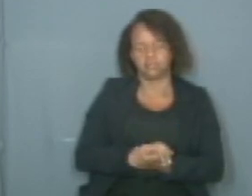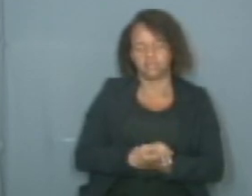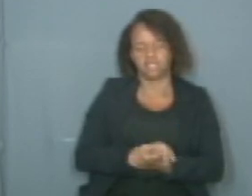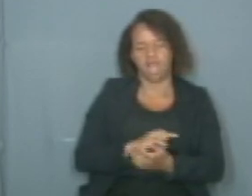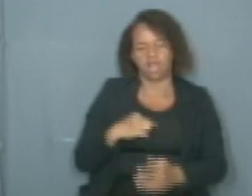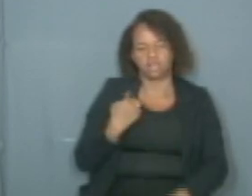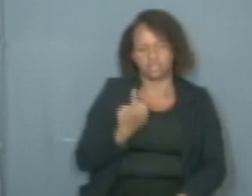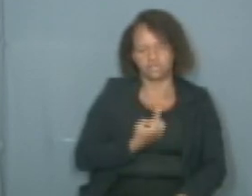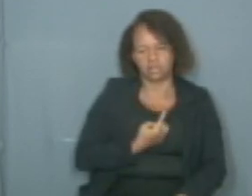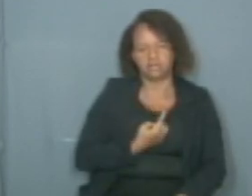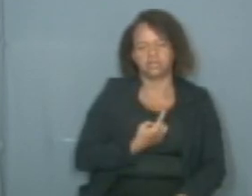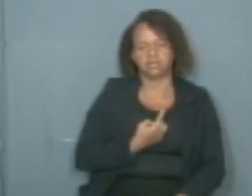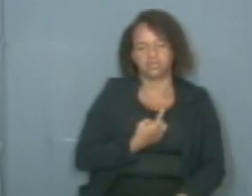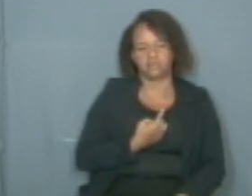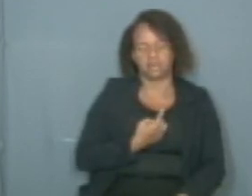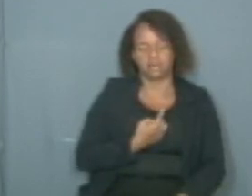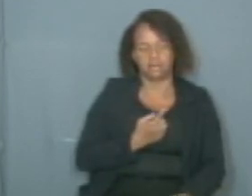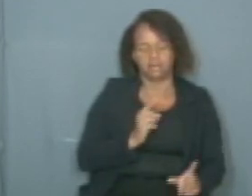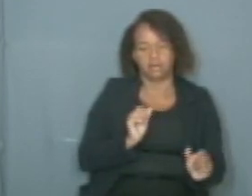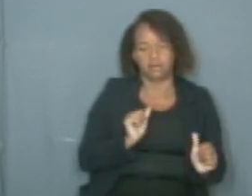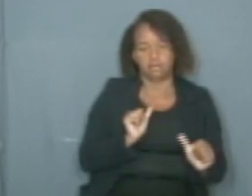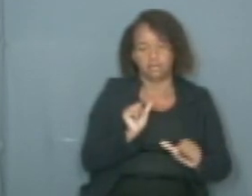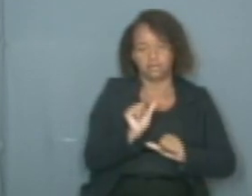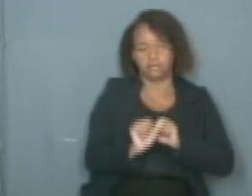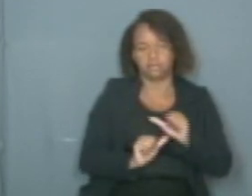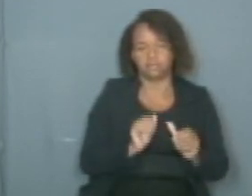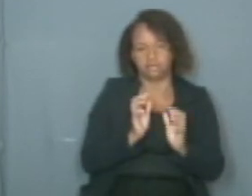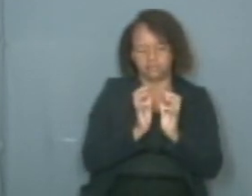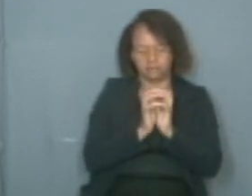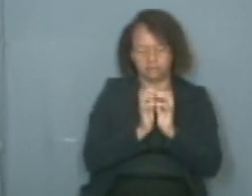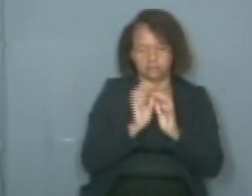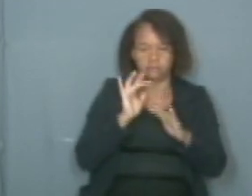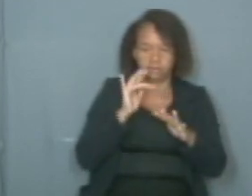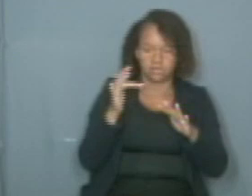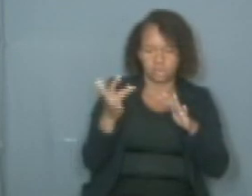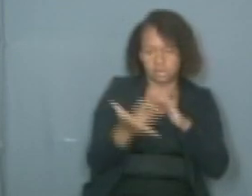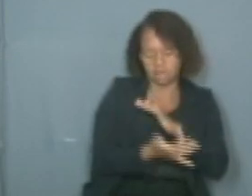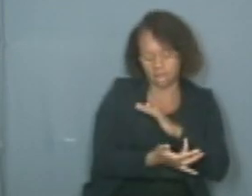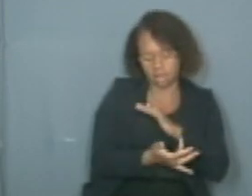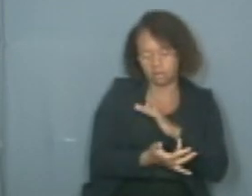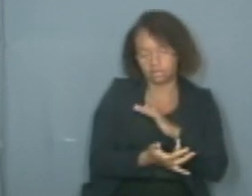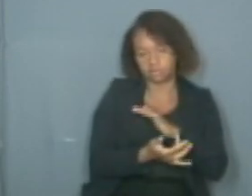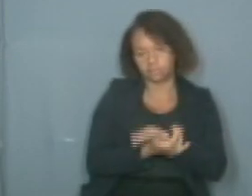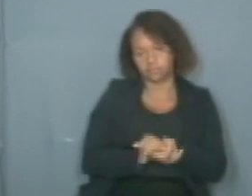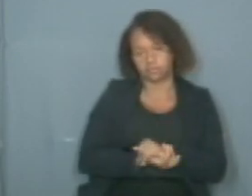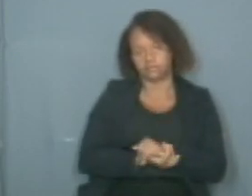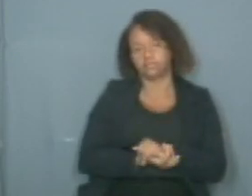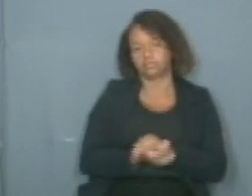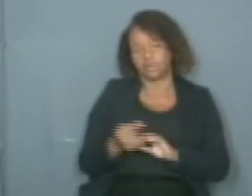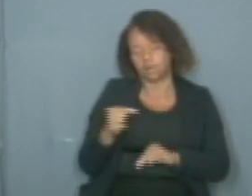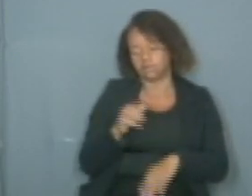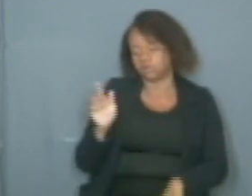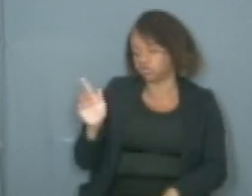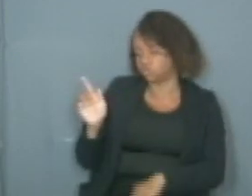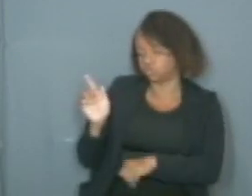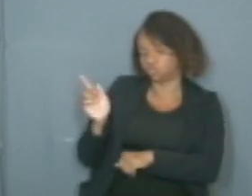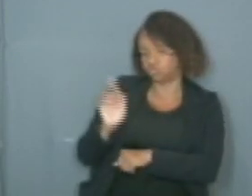está desnudando o Recife nas redes sociais, que é onde essa